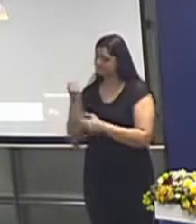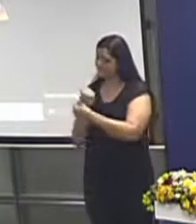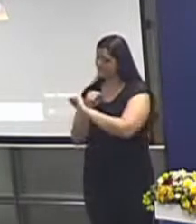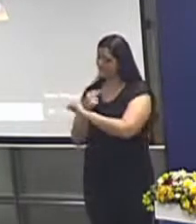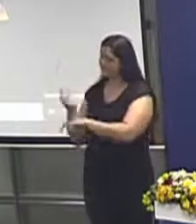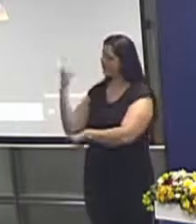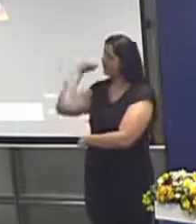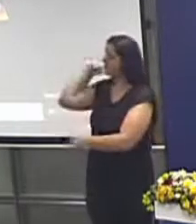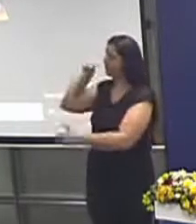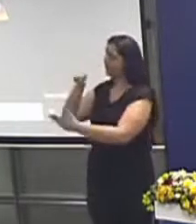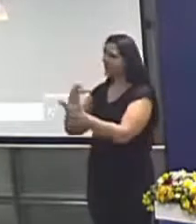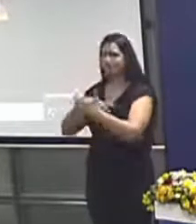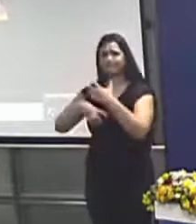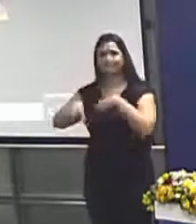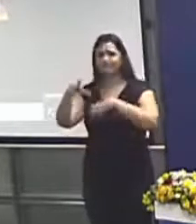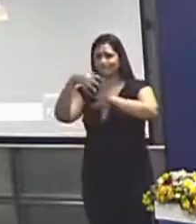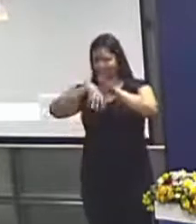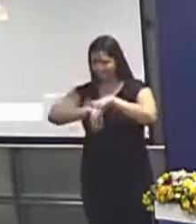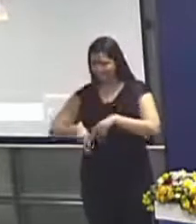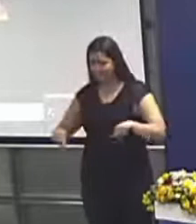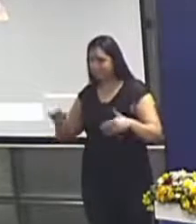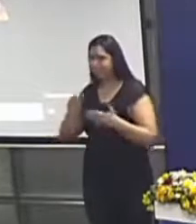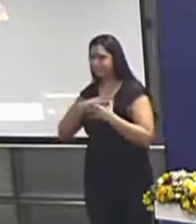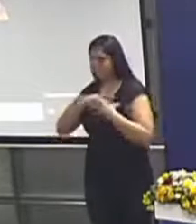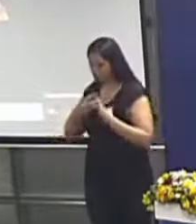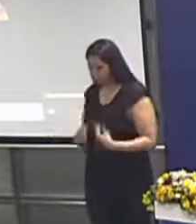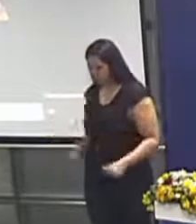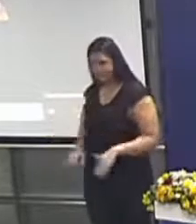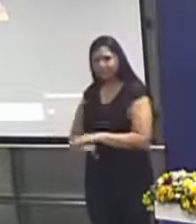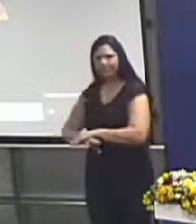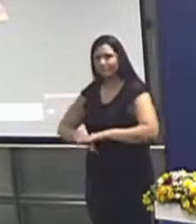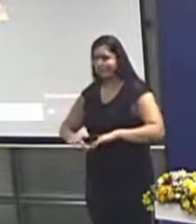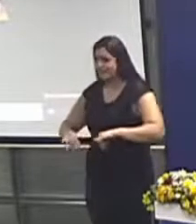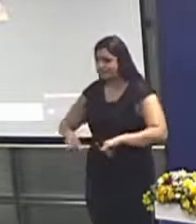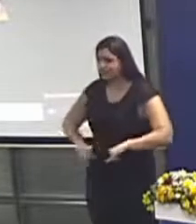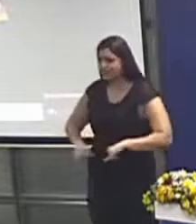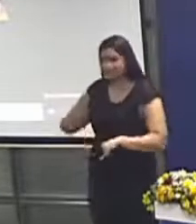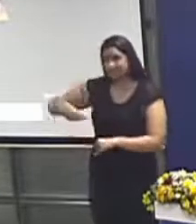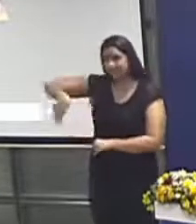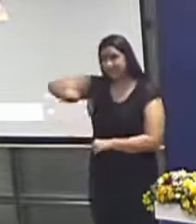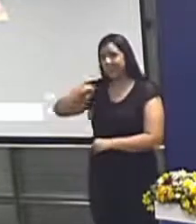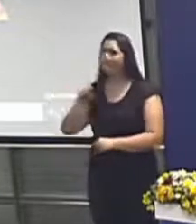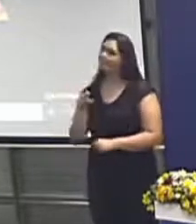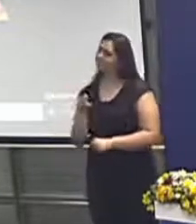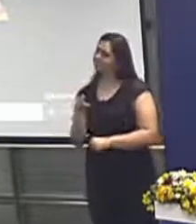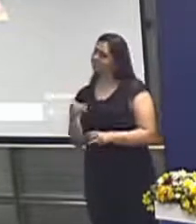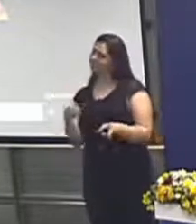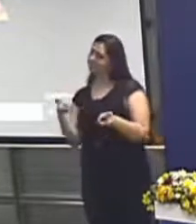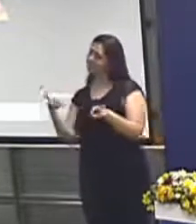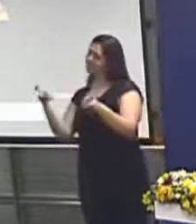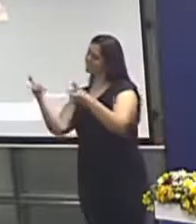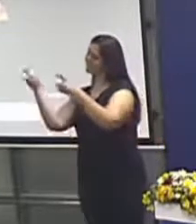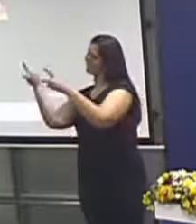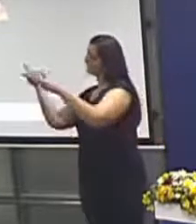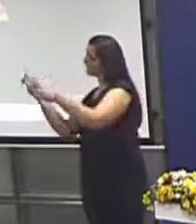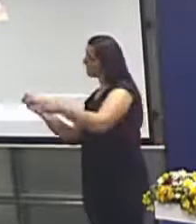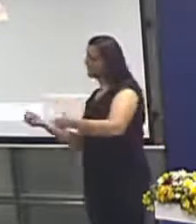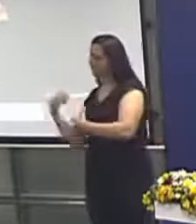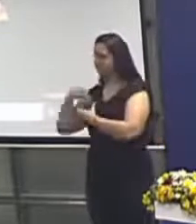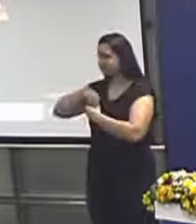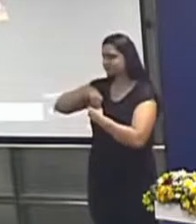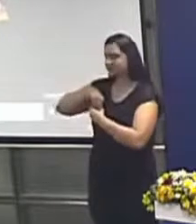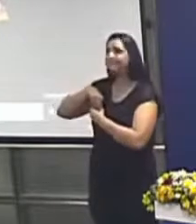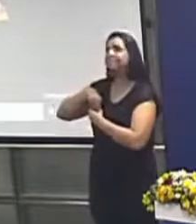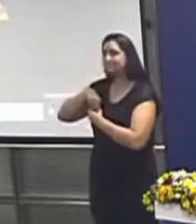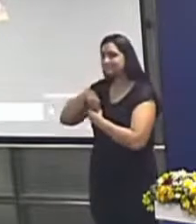escravidão. Sem empatia, valores, sem coração. Ganhando com o sofrimento das pessoas. Anastácia, zumbi, mestre